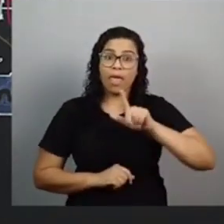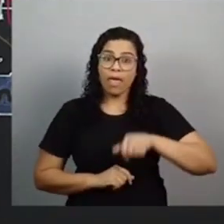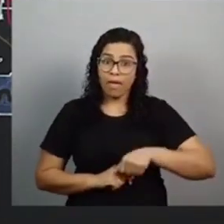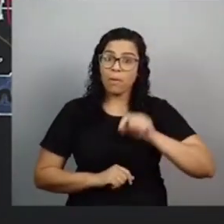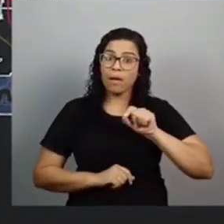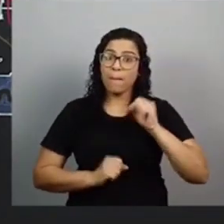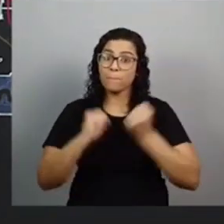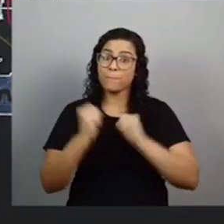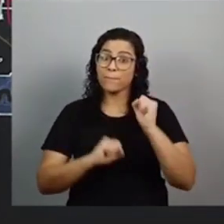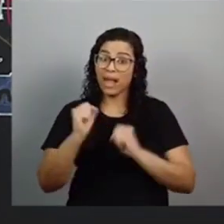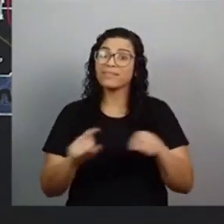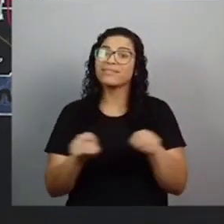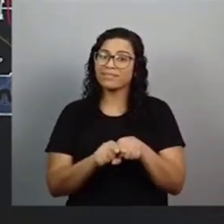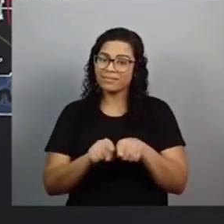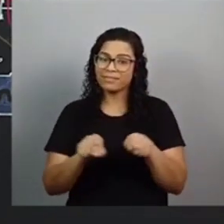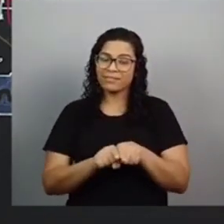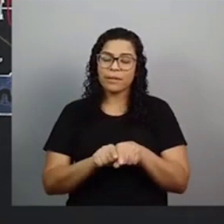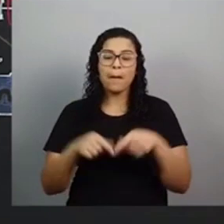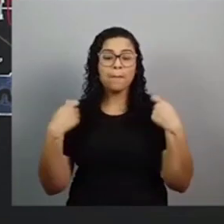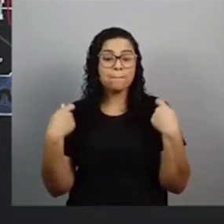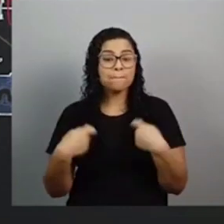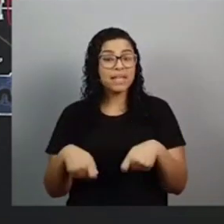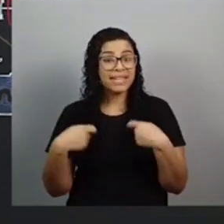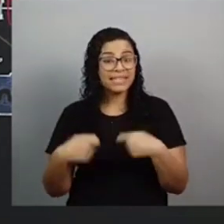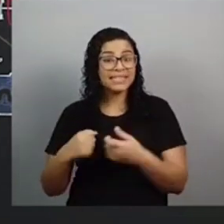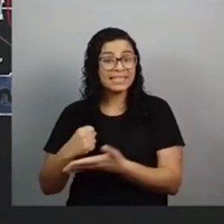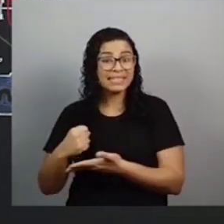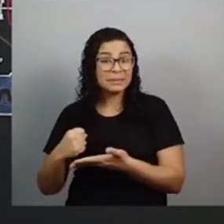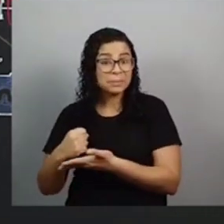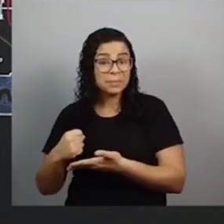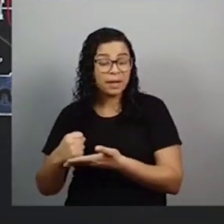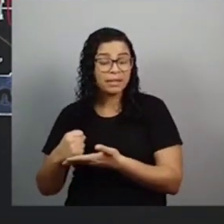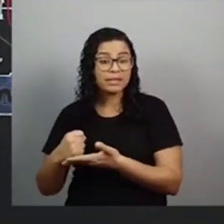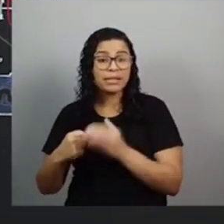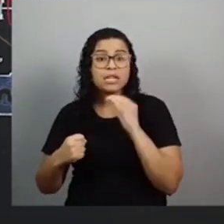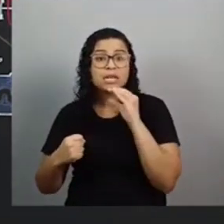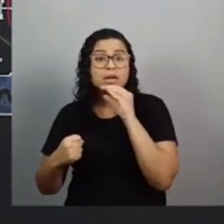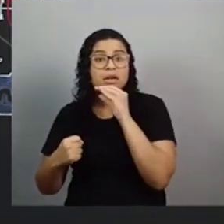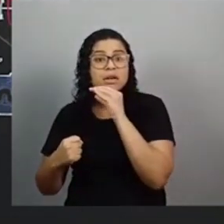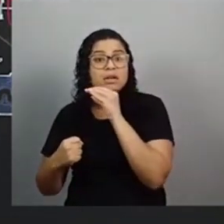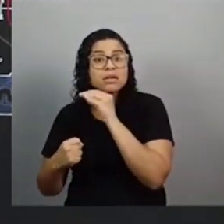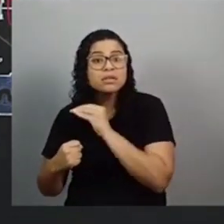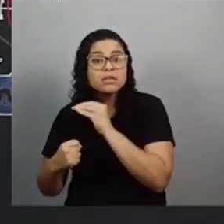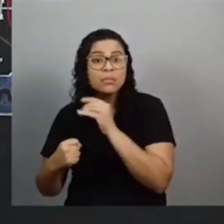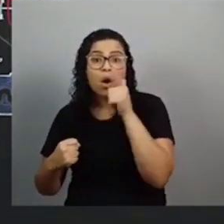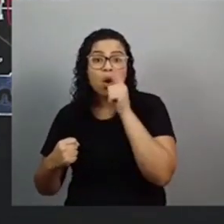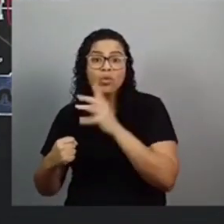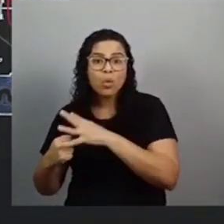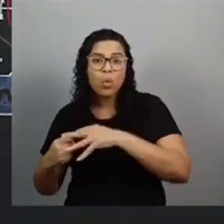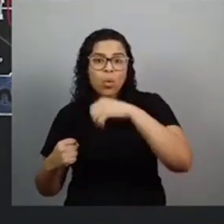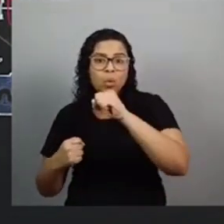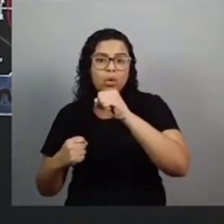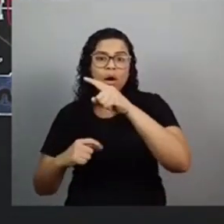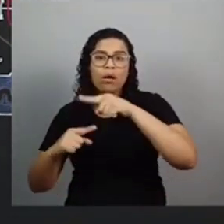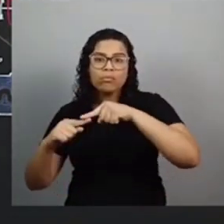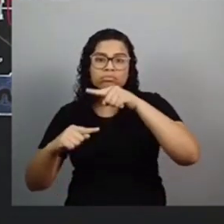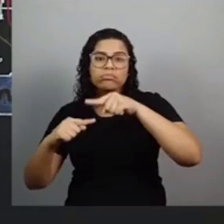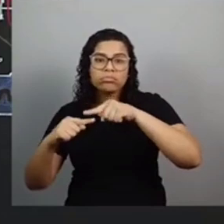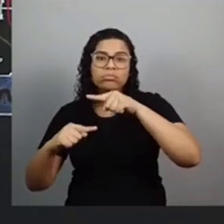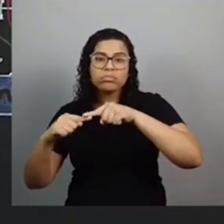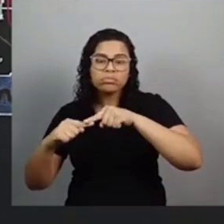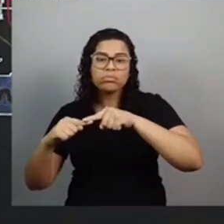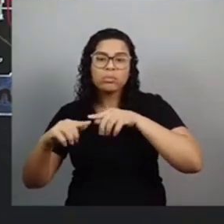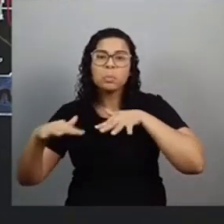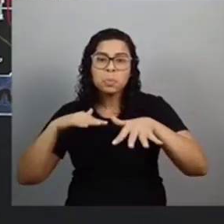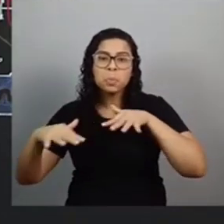térmica. Eu preciso de uma fonte quente para fazer a coisa fluir. Olha o que acontece. Então, eu tenho aqui dentro